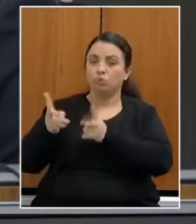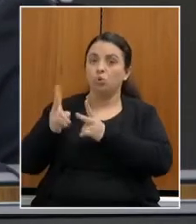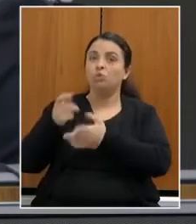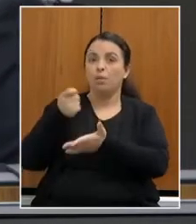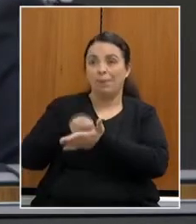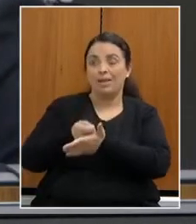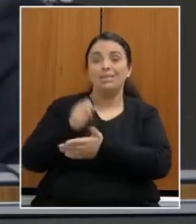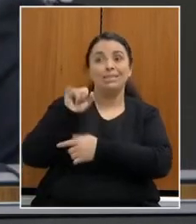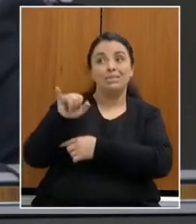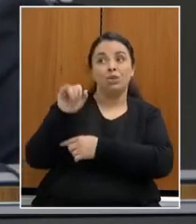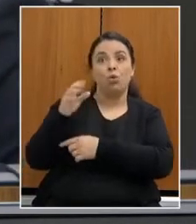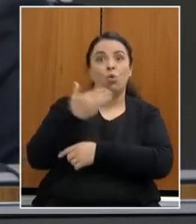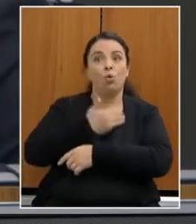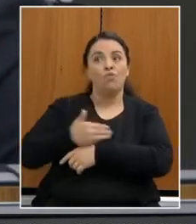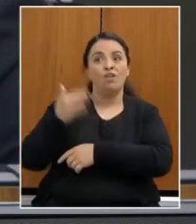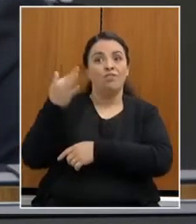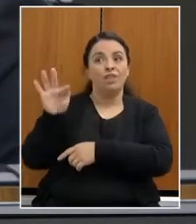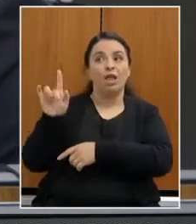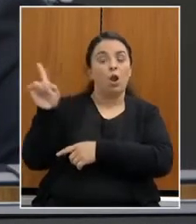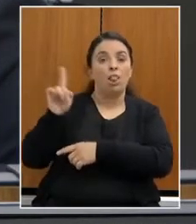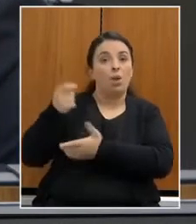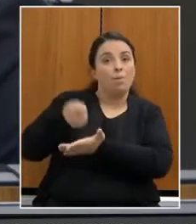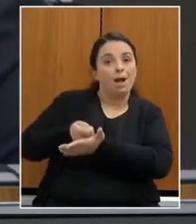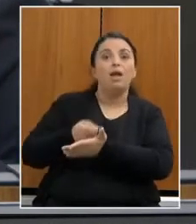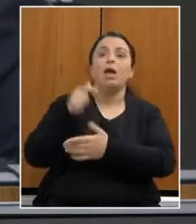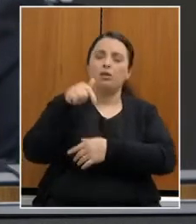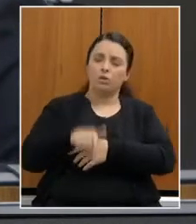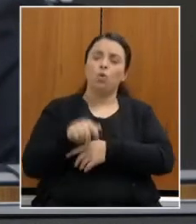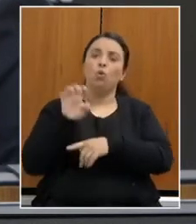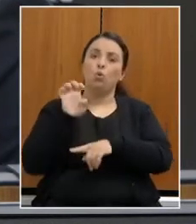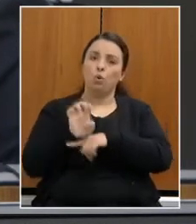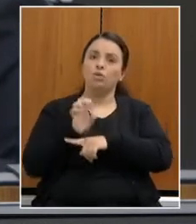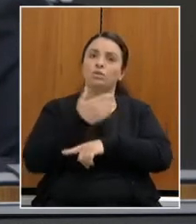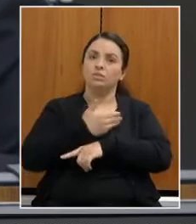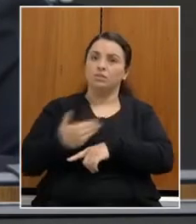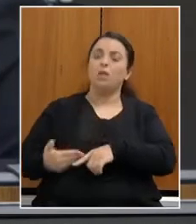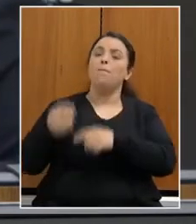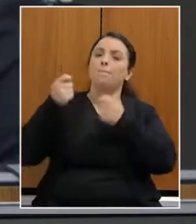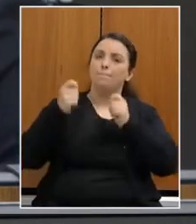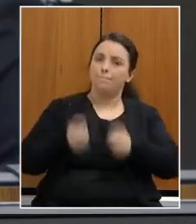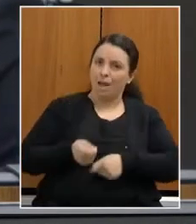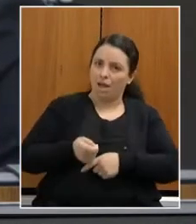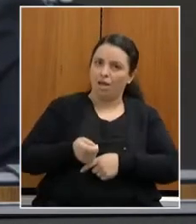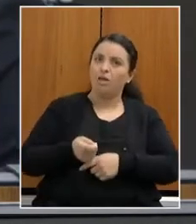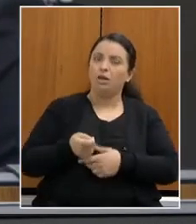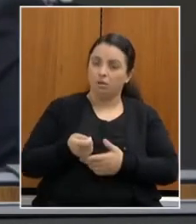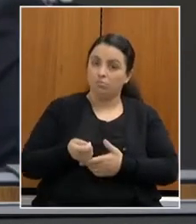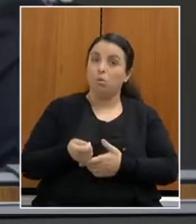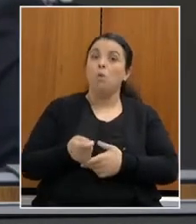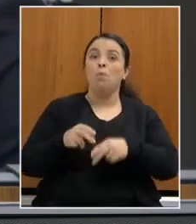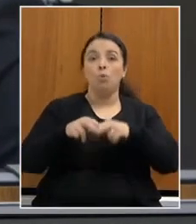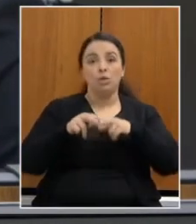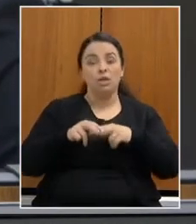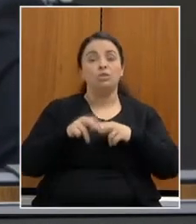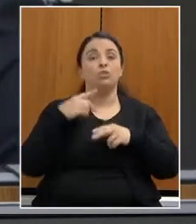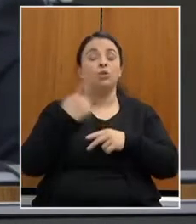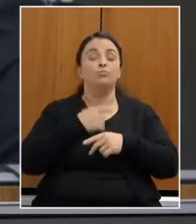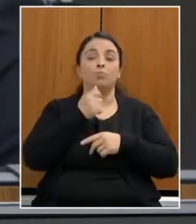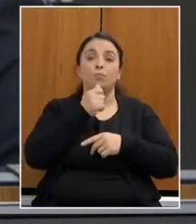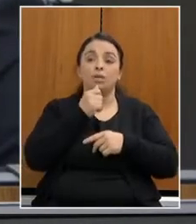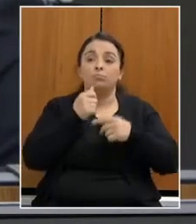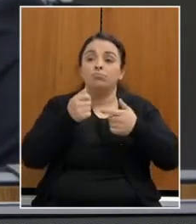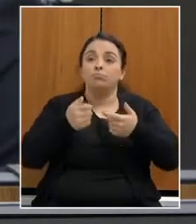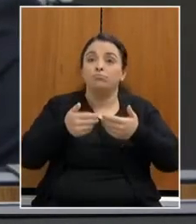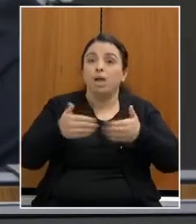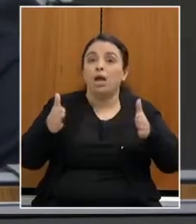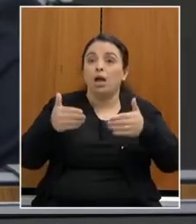o governo do Estado continuará bancando este leito porque estamos ainda em fase de expansão temos novas